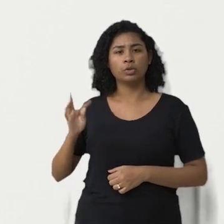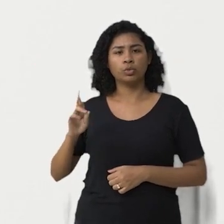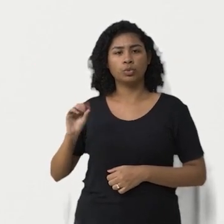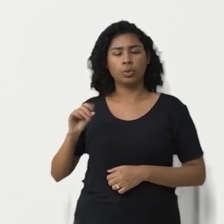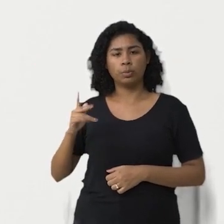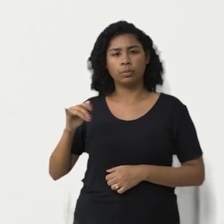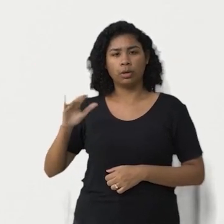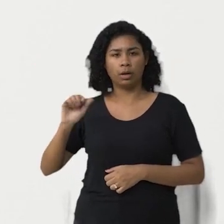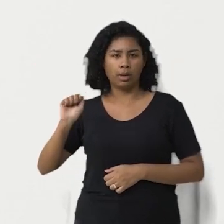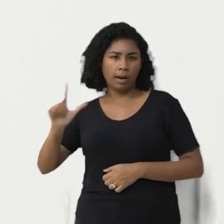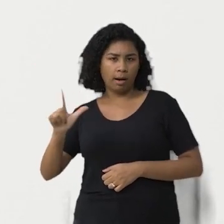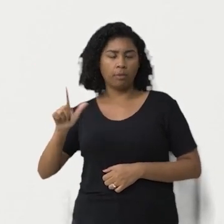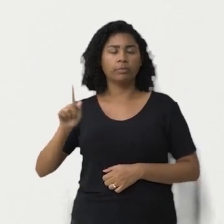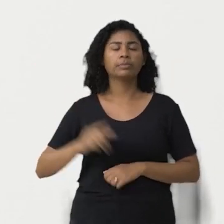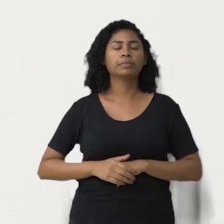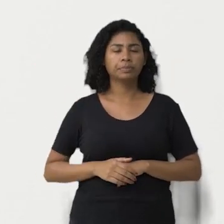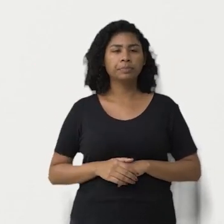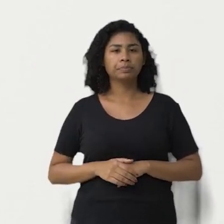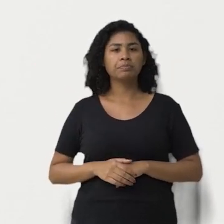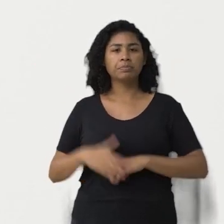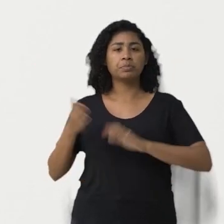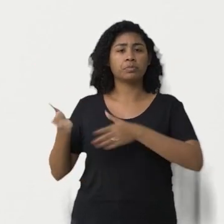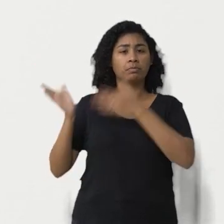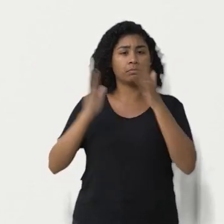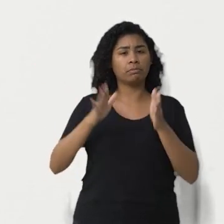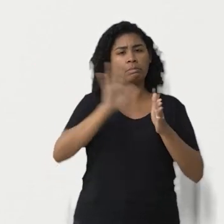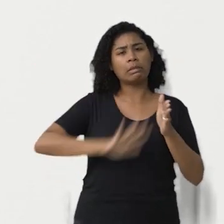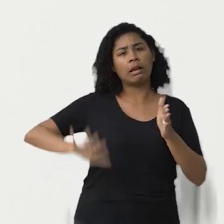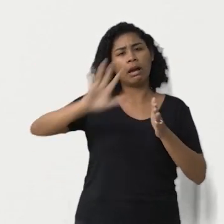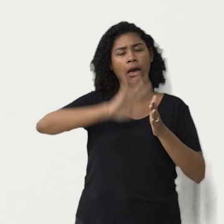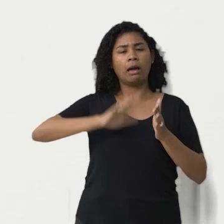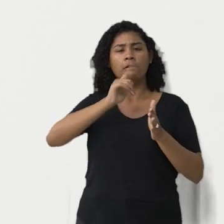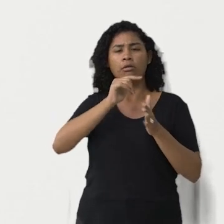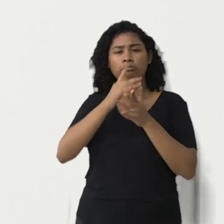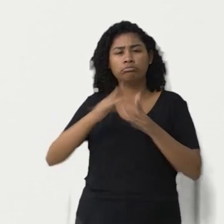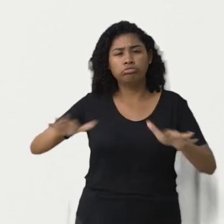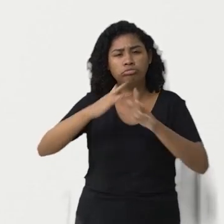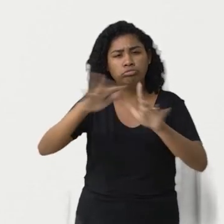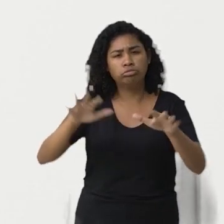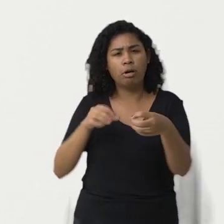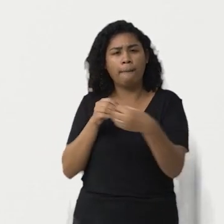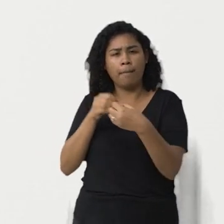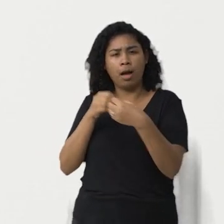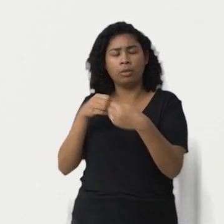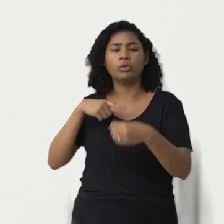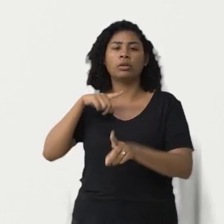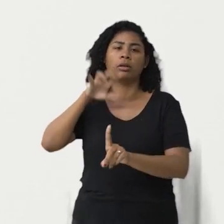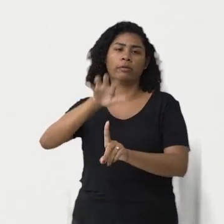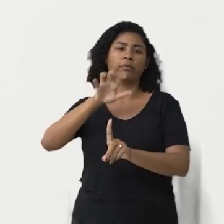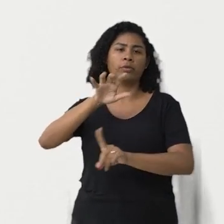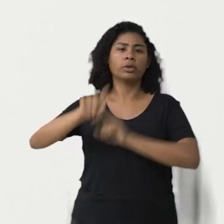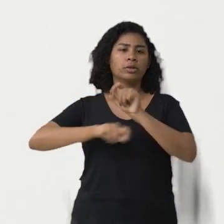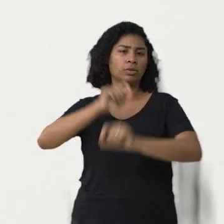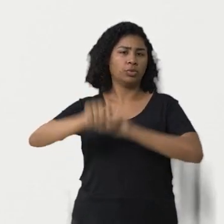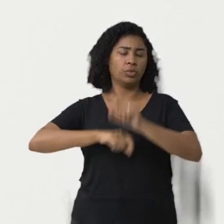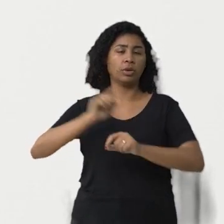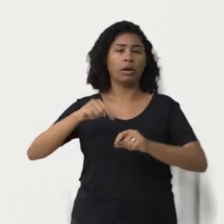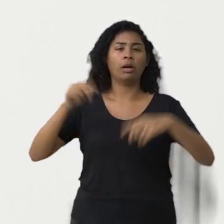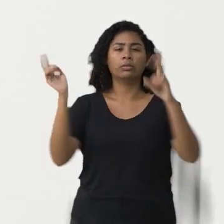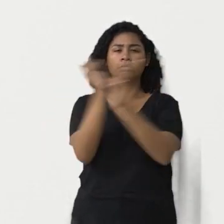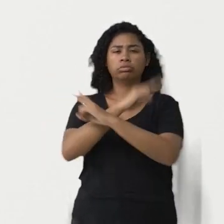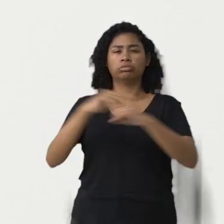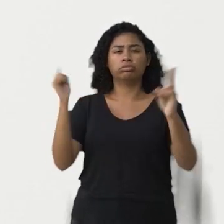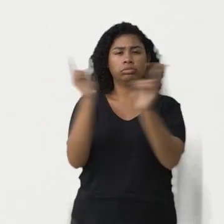subtropical, tá? E na área litorânea vai ocorrer o quê? A influência das massas de